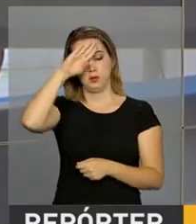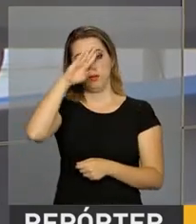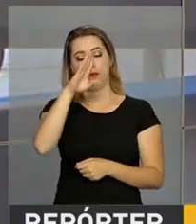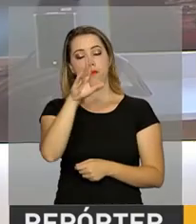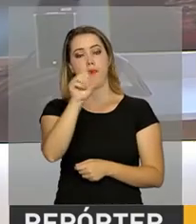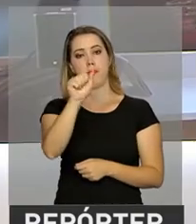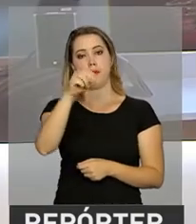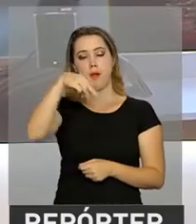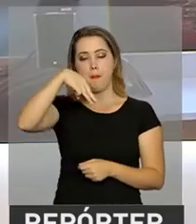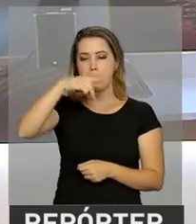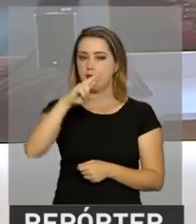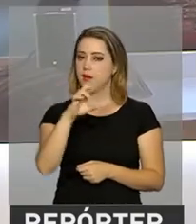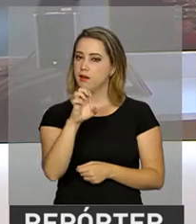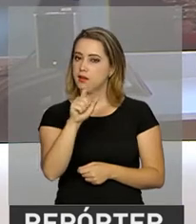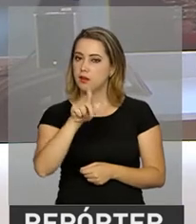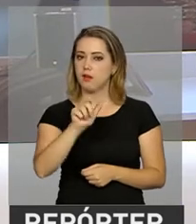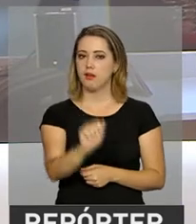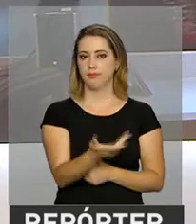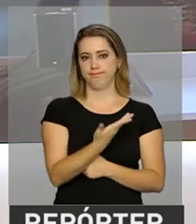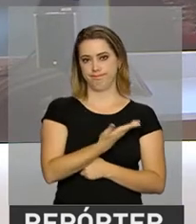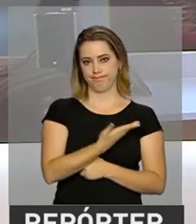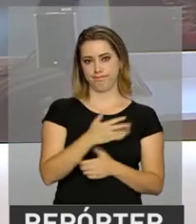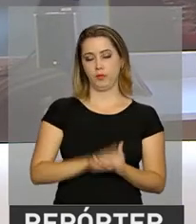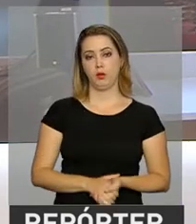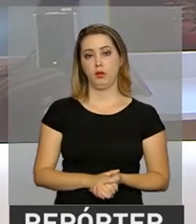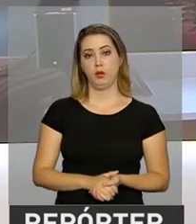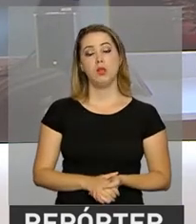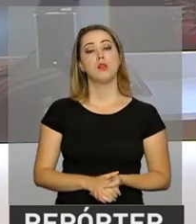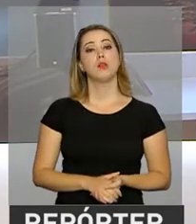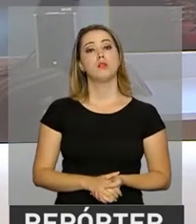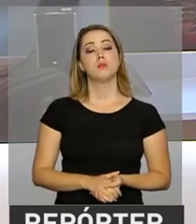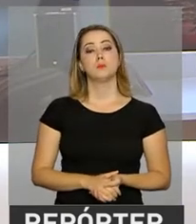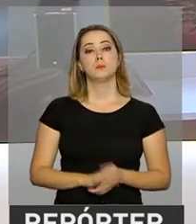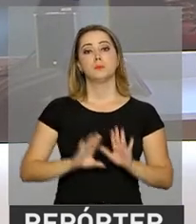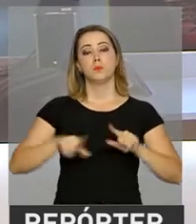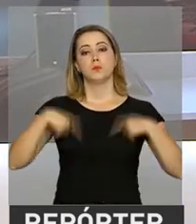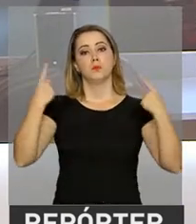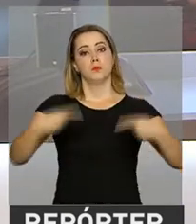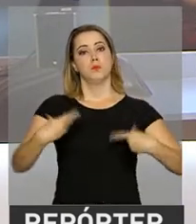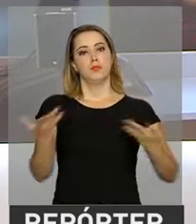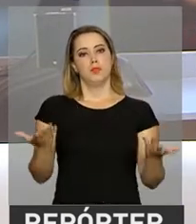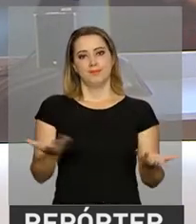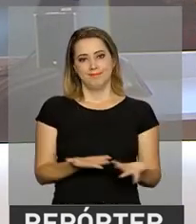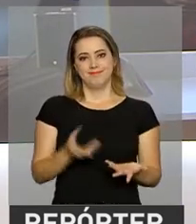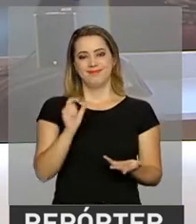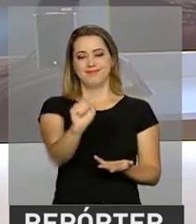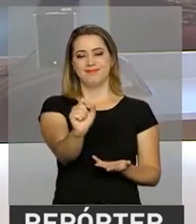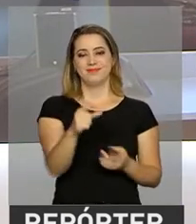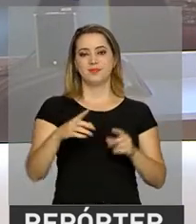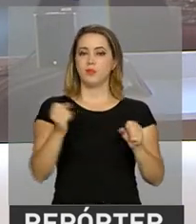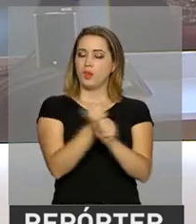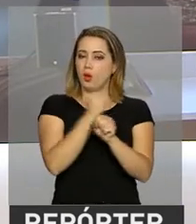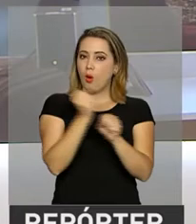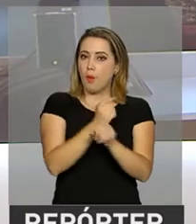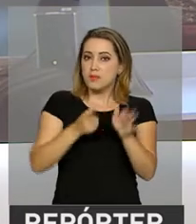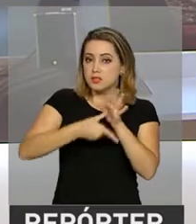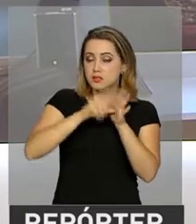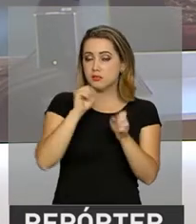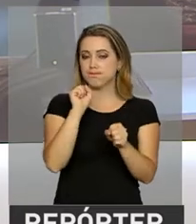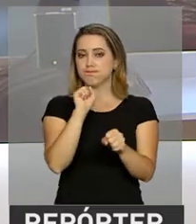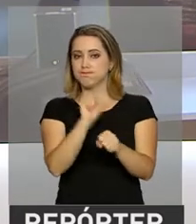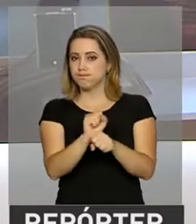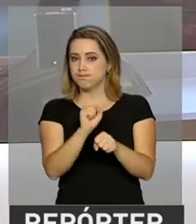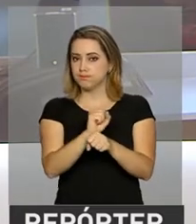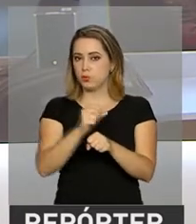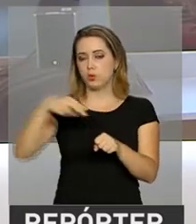Saúde. Obras que estavam paradas no Nordeste vão ser retomadas. O ministro dos Transportes esteve na